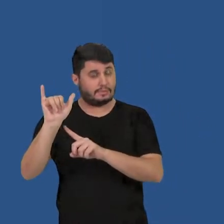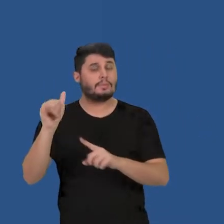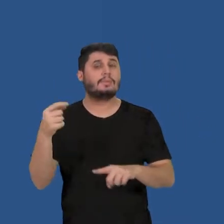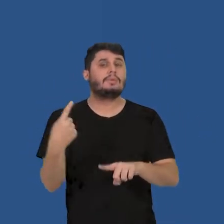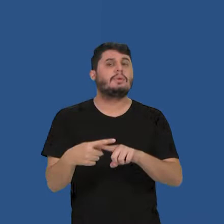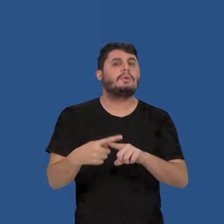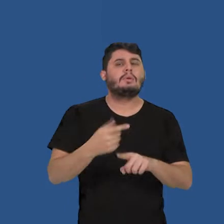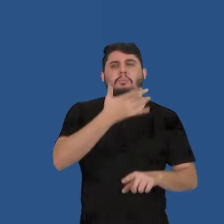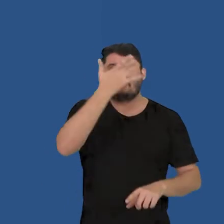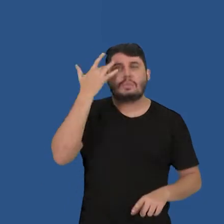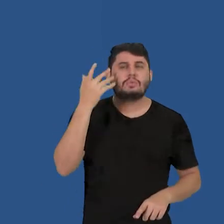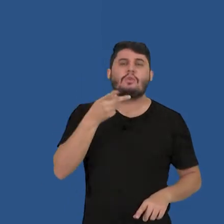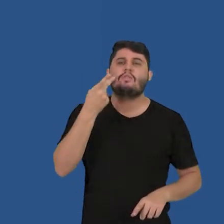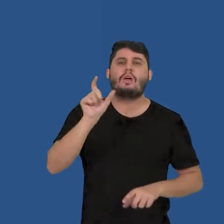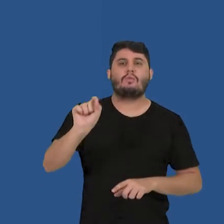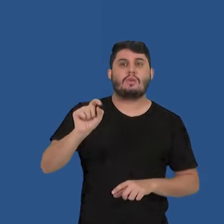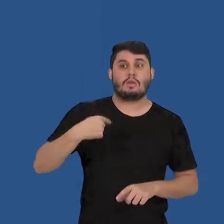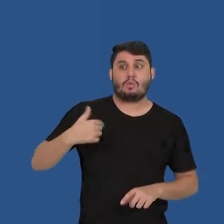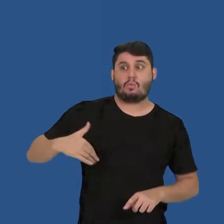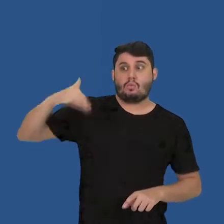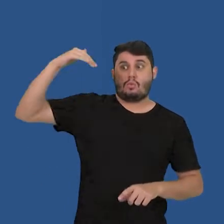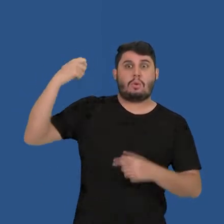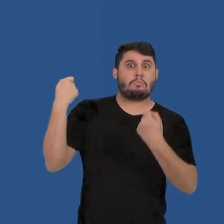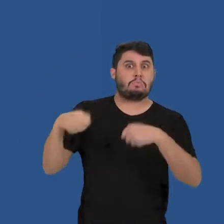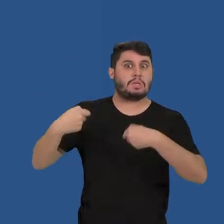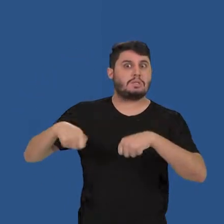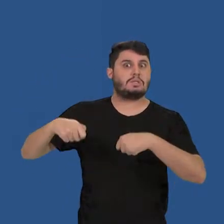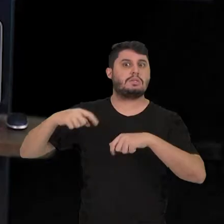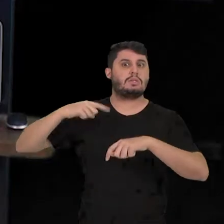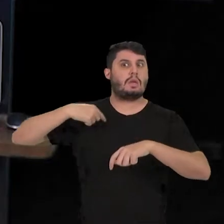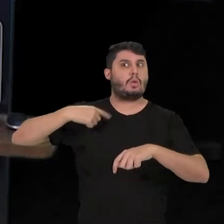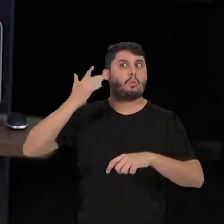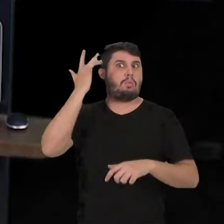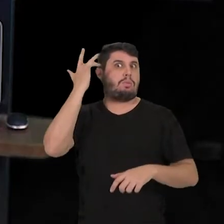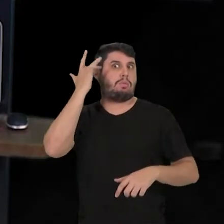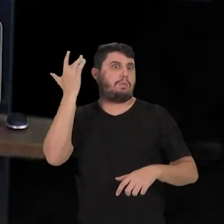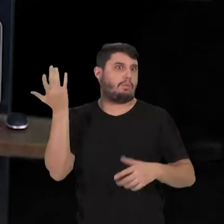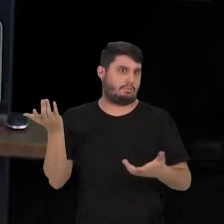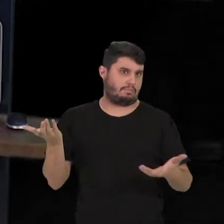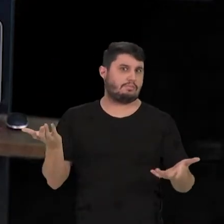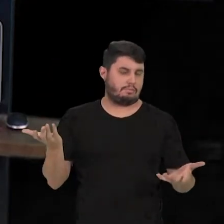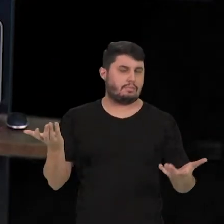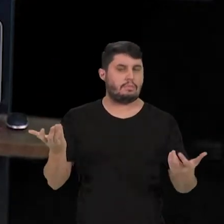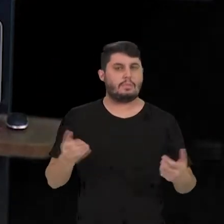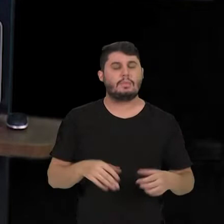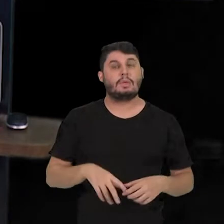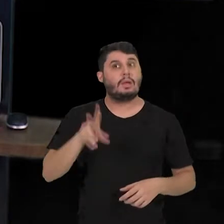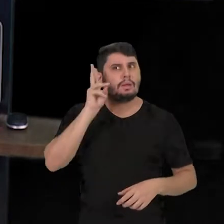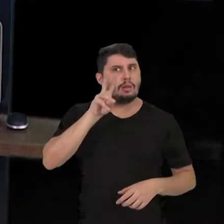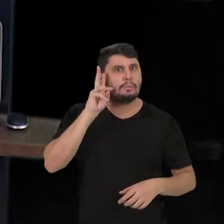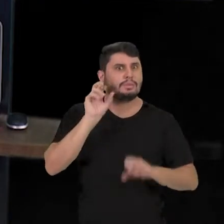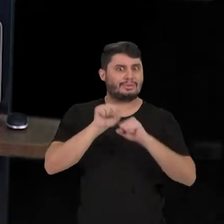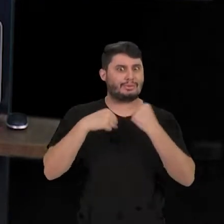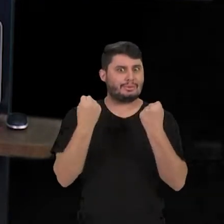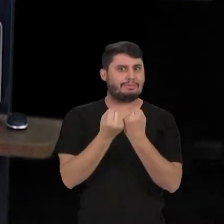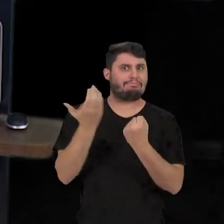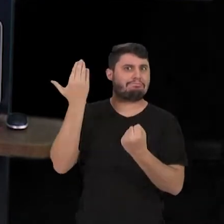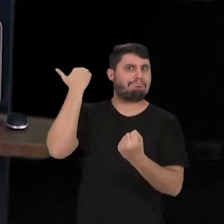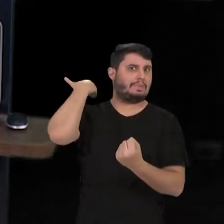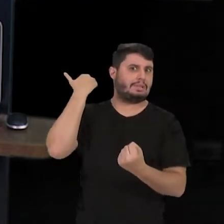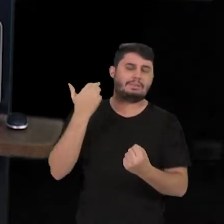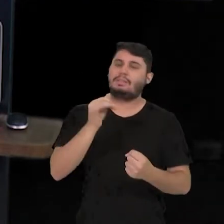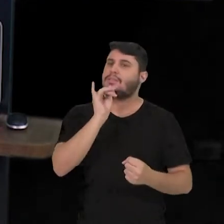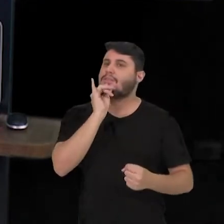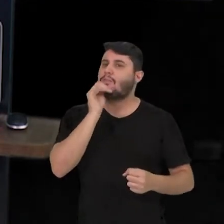mais maduro, né? Veja como é a cobrança que existe na sociedade desde pequeno, né? Hoje mais ainda, né? Então, quando eu tinha 5, todo mundo dizia,